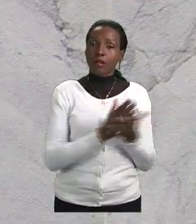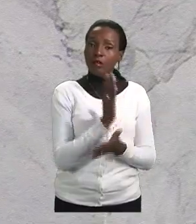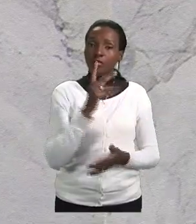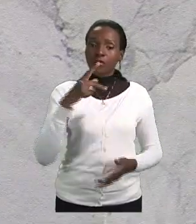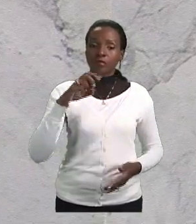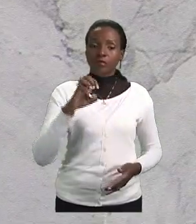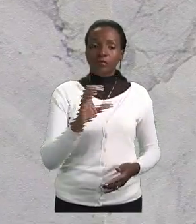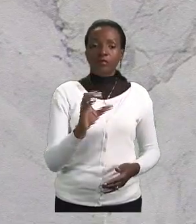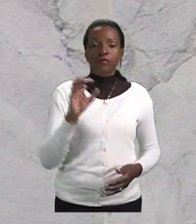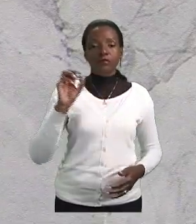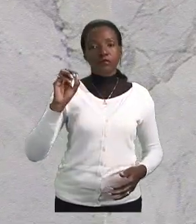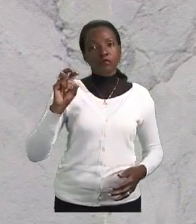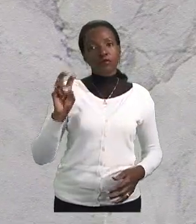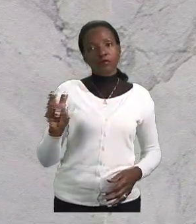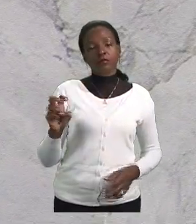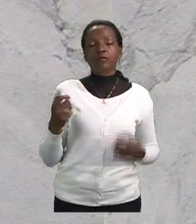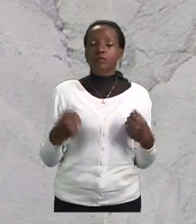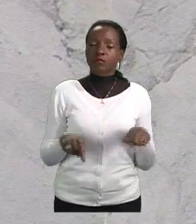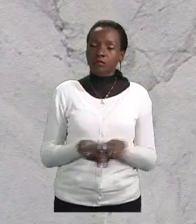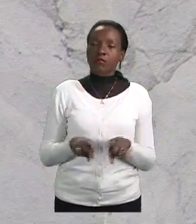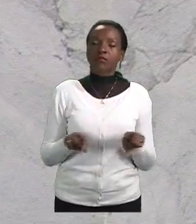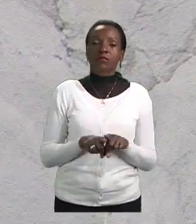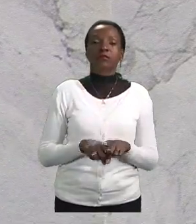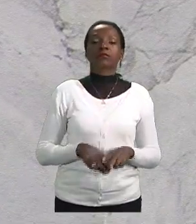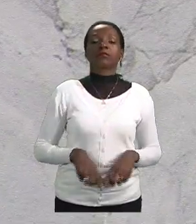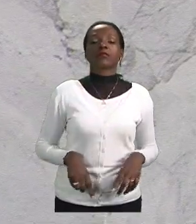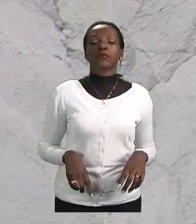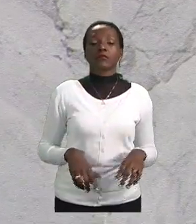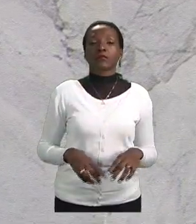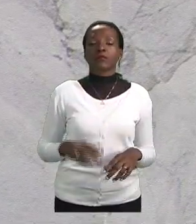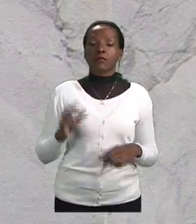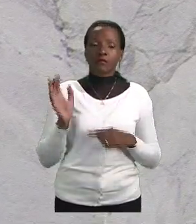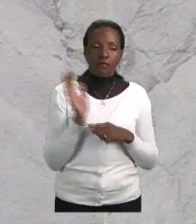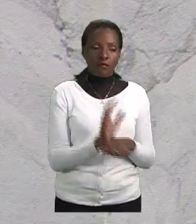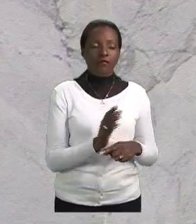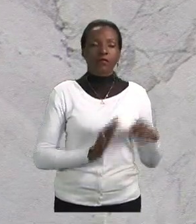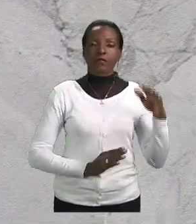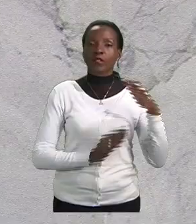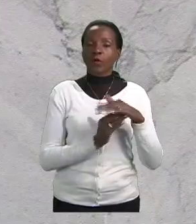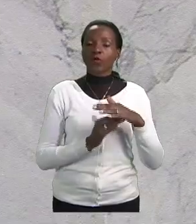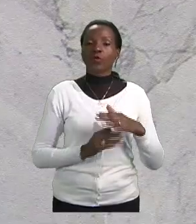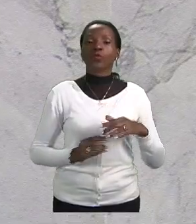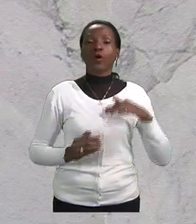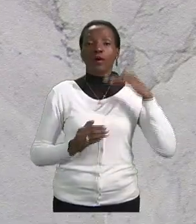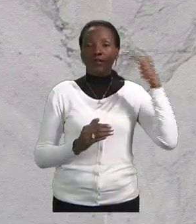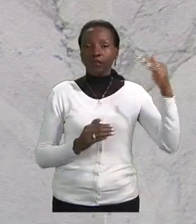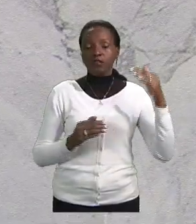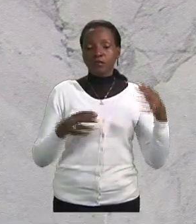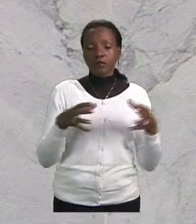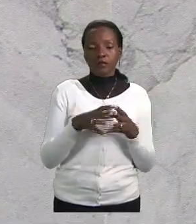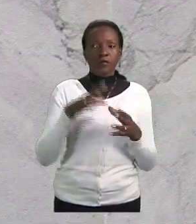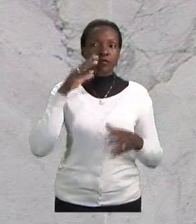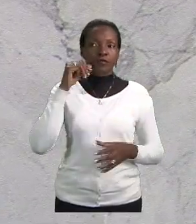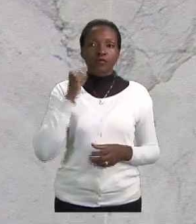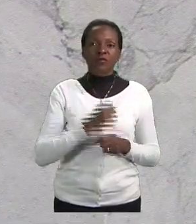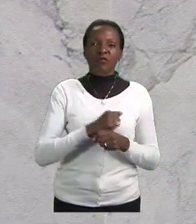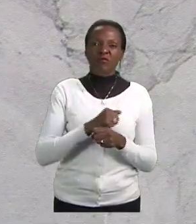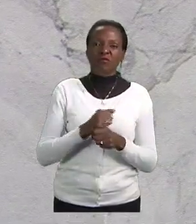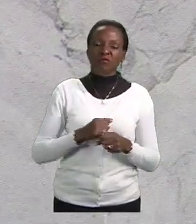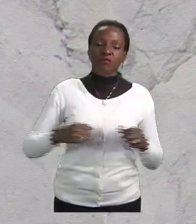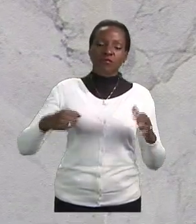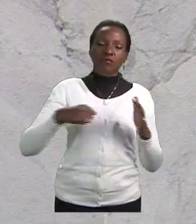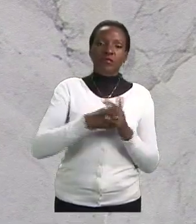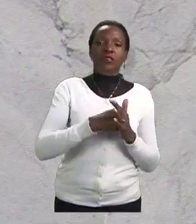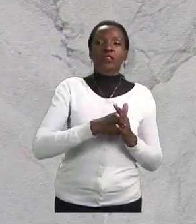05 aqui nada mais justo que nós tirarmos o homem tentarmos o teto do funcionalismo que há anos estava bloqueando qualquer